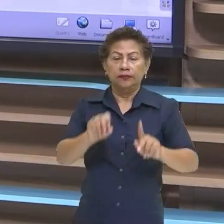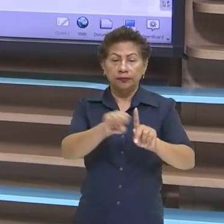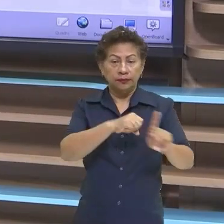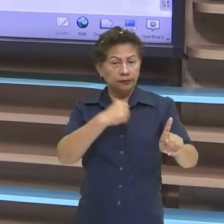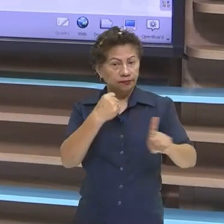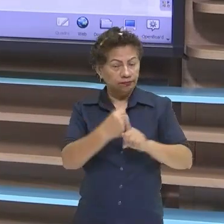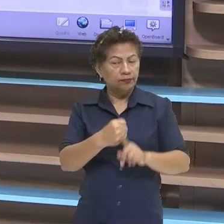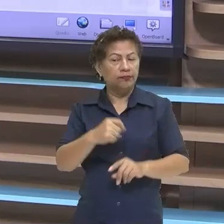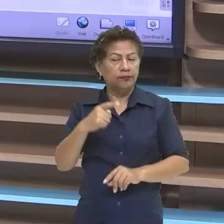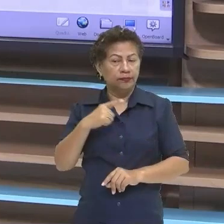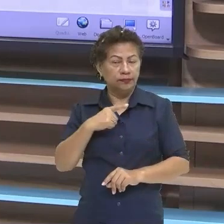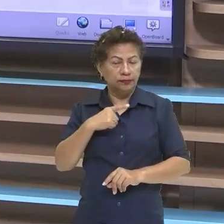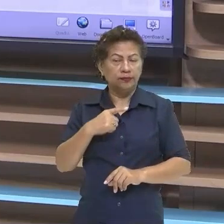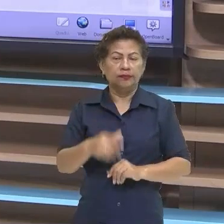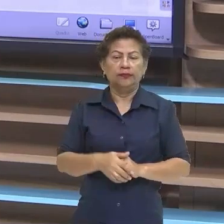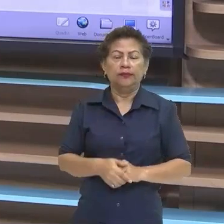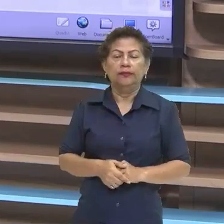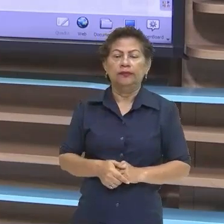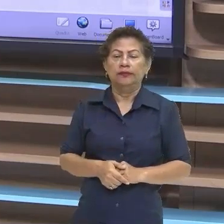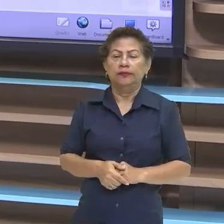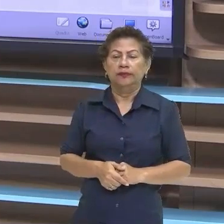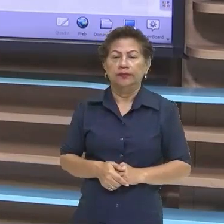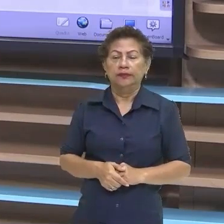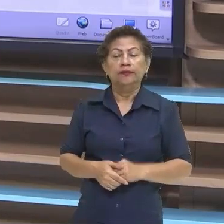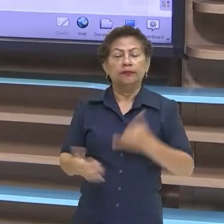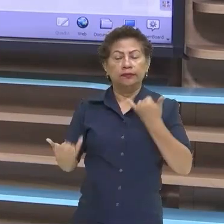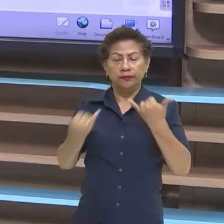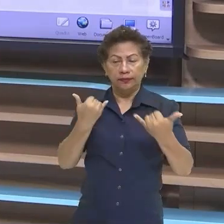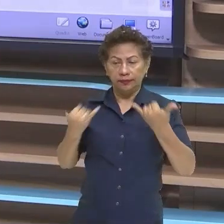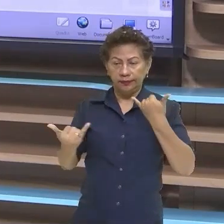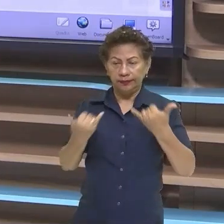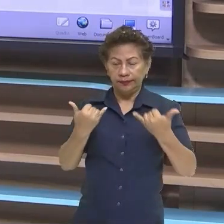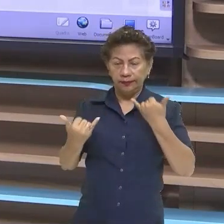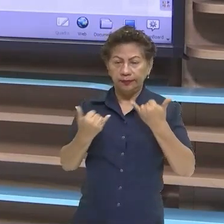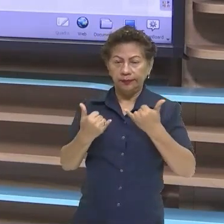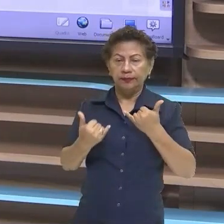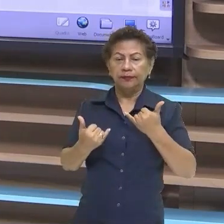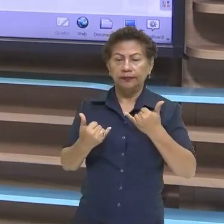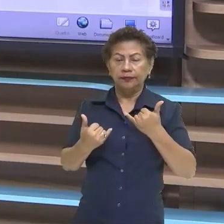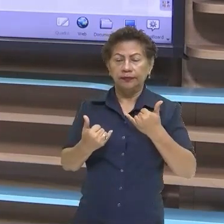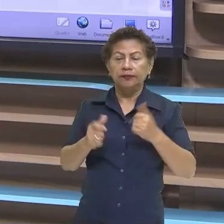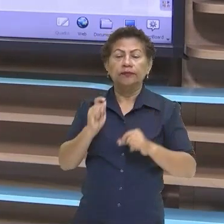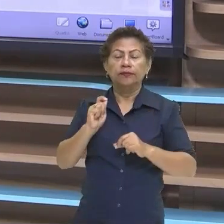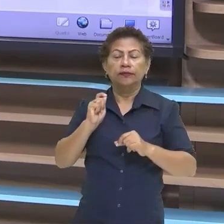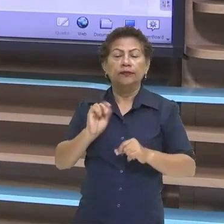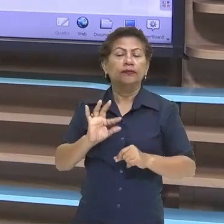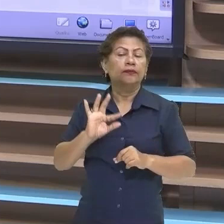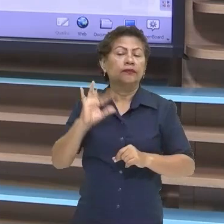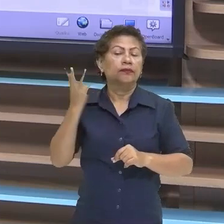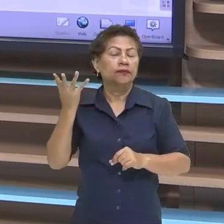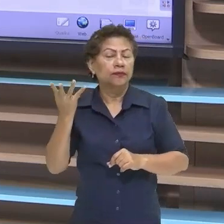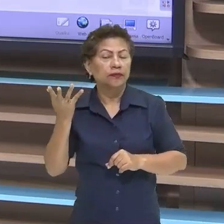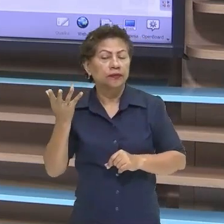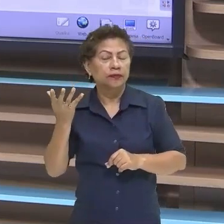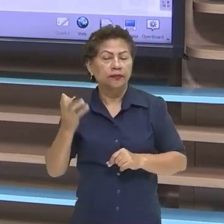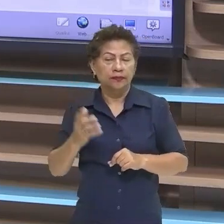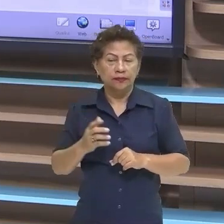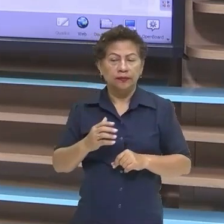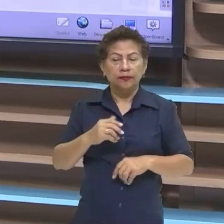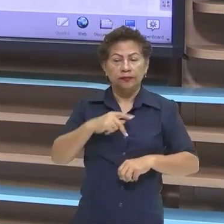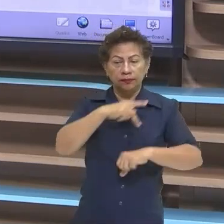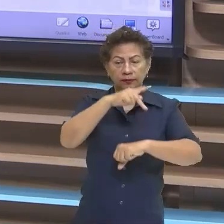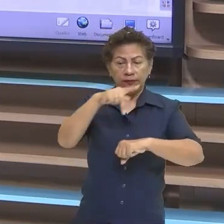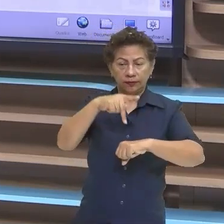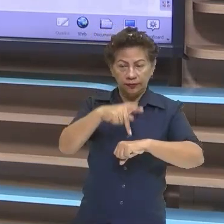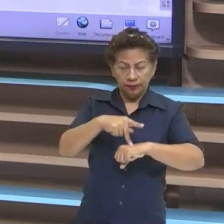que vem ocorrendo. Inclusive, também obter informações do que vem ocorrendo, né, em outros